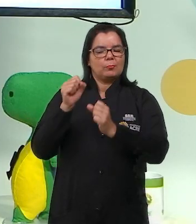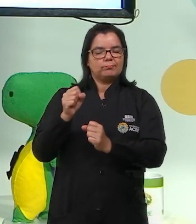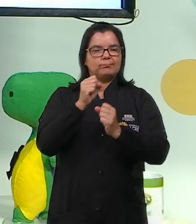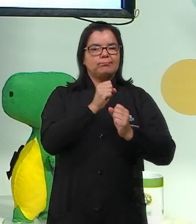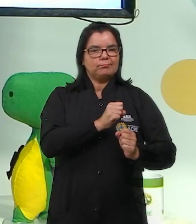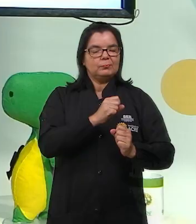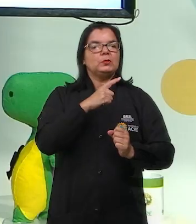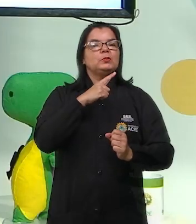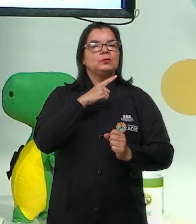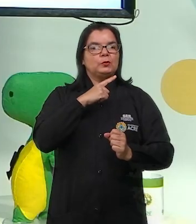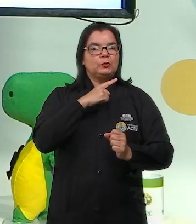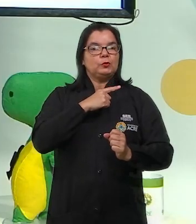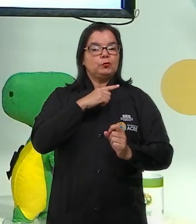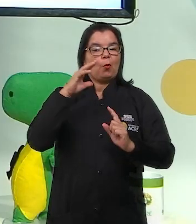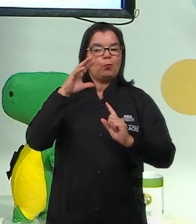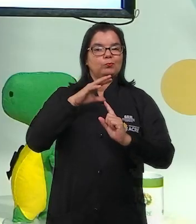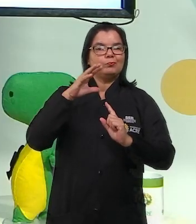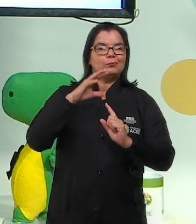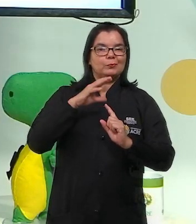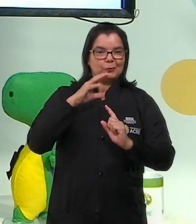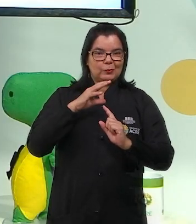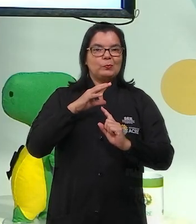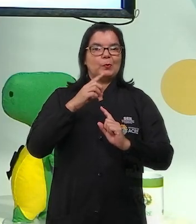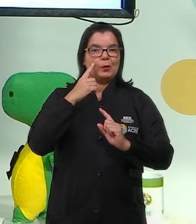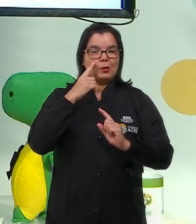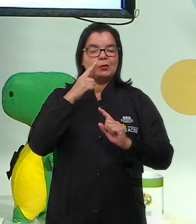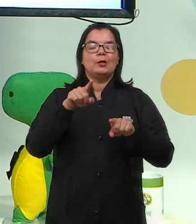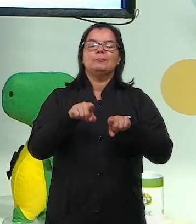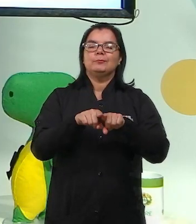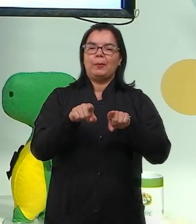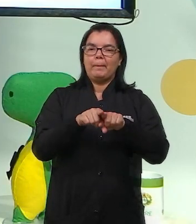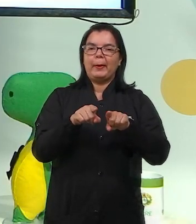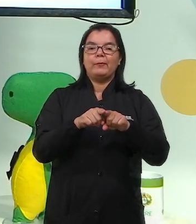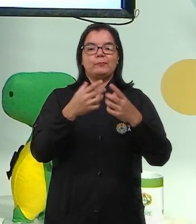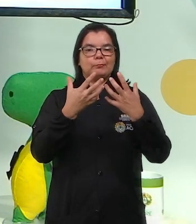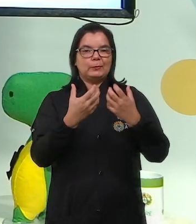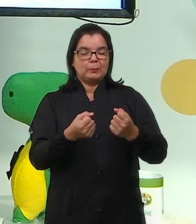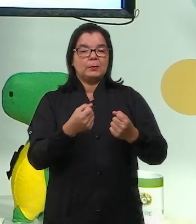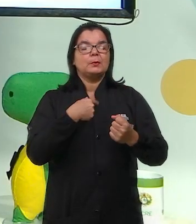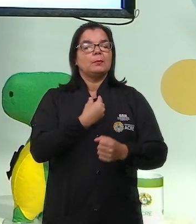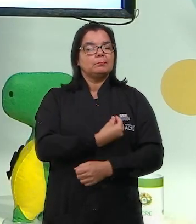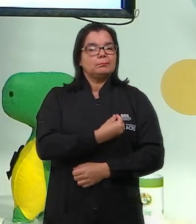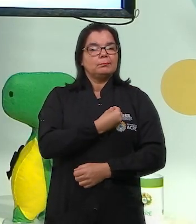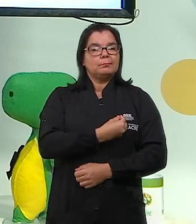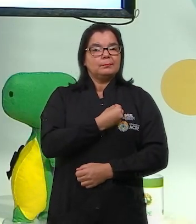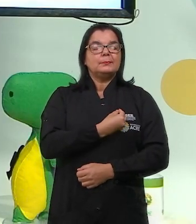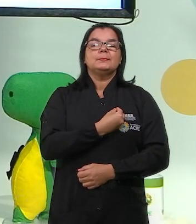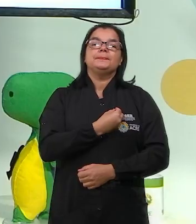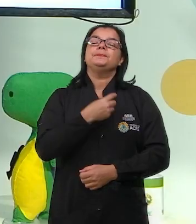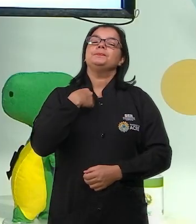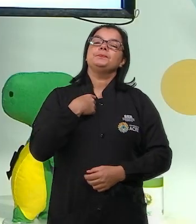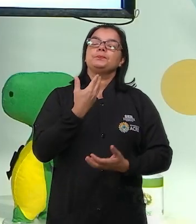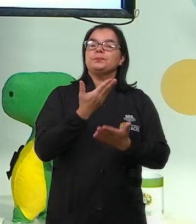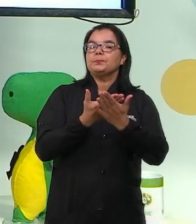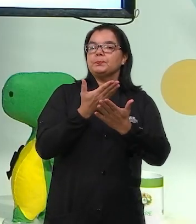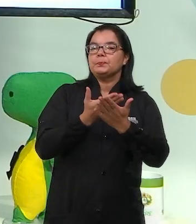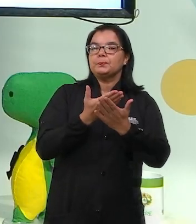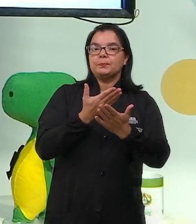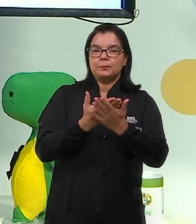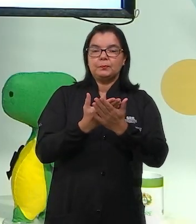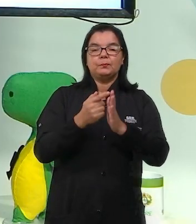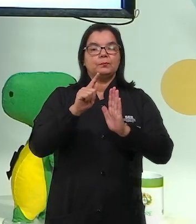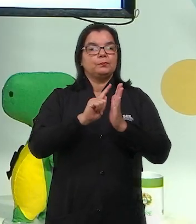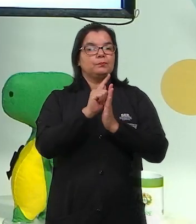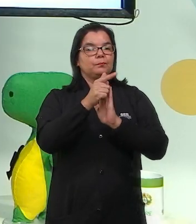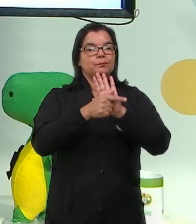tem uma intenção de convencimento e persuasão. Isso é muito presente, por exemplo, quando nós estudamos os